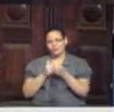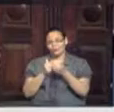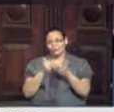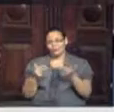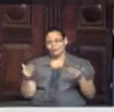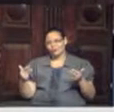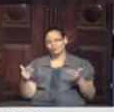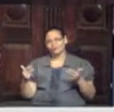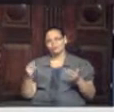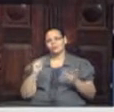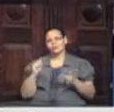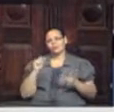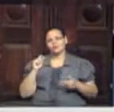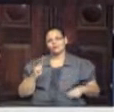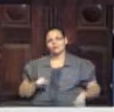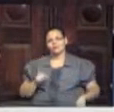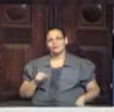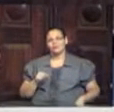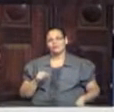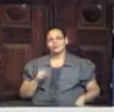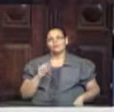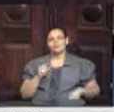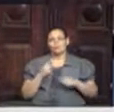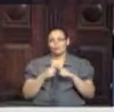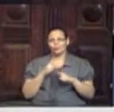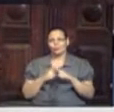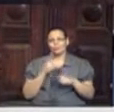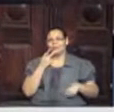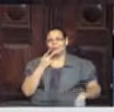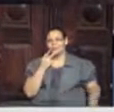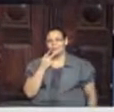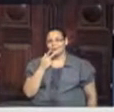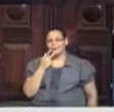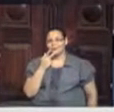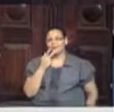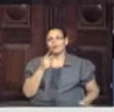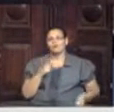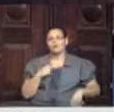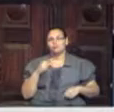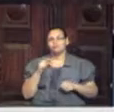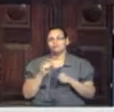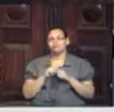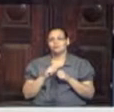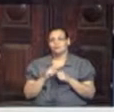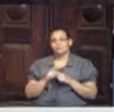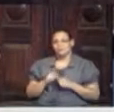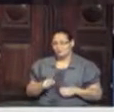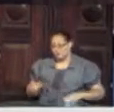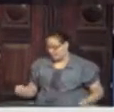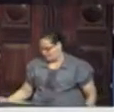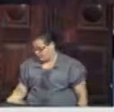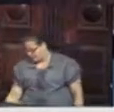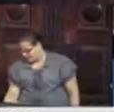desistência. Pois bem, contrato realizado entre o Estado do Rio de Janeiro e a